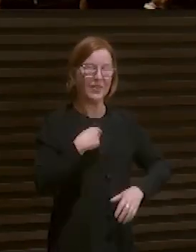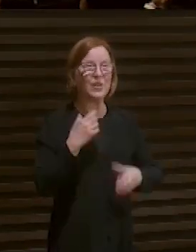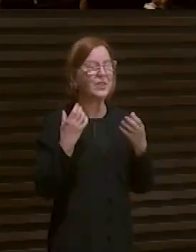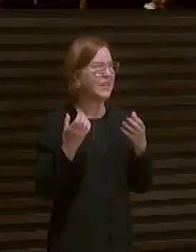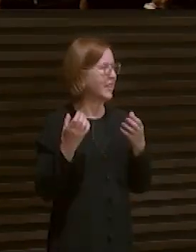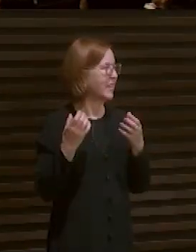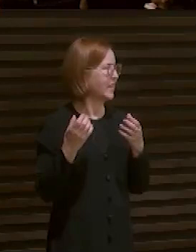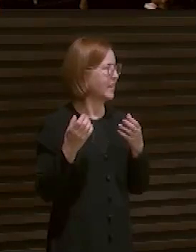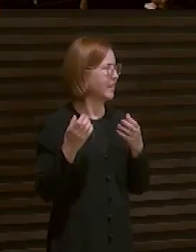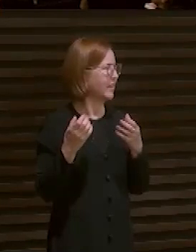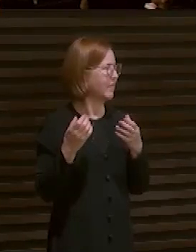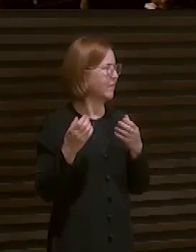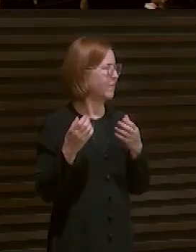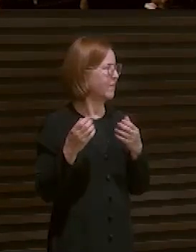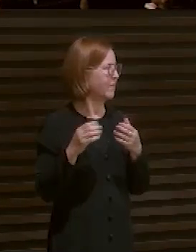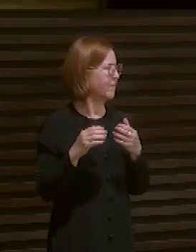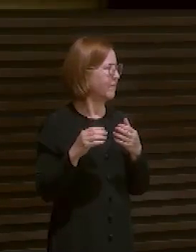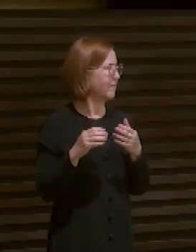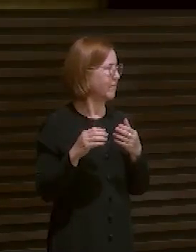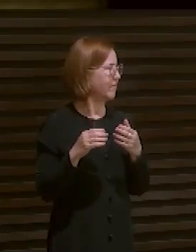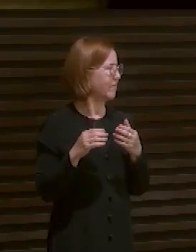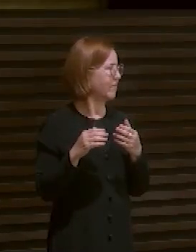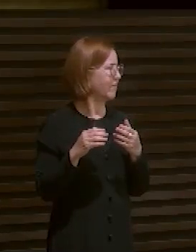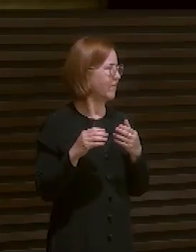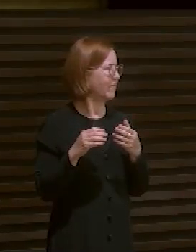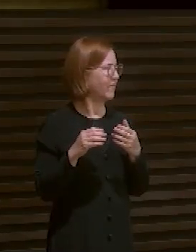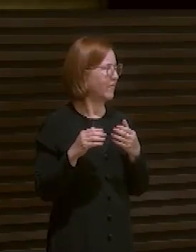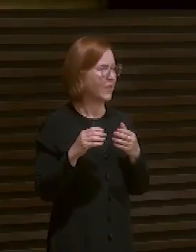um ponto no meu dedo para achar um lugar sem